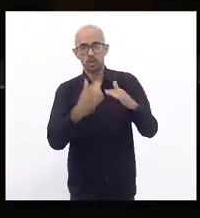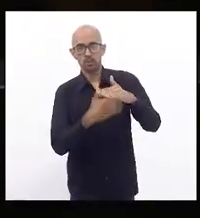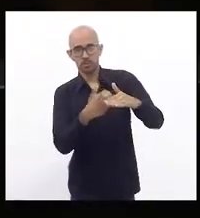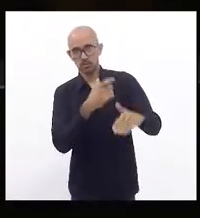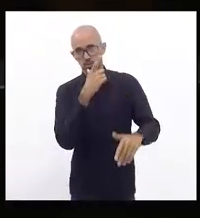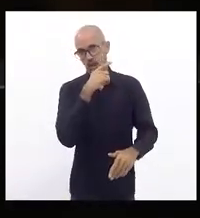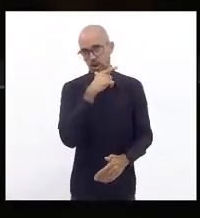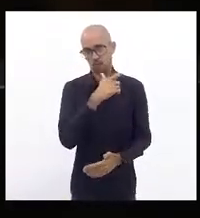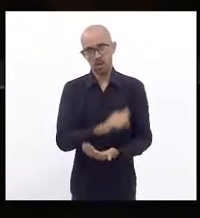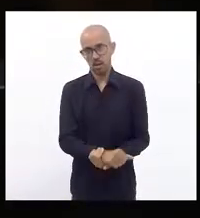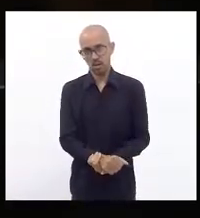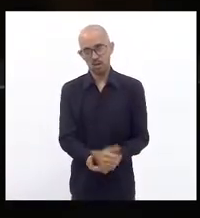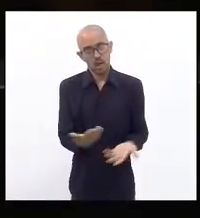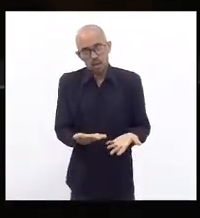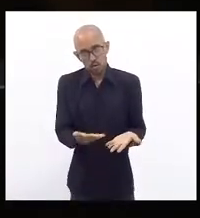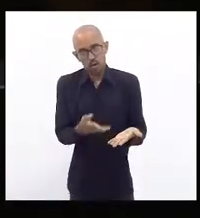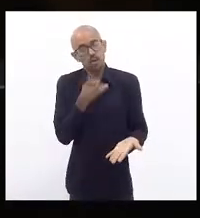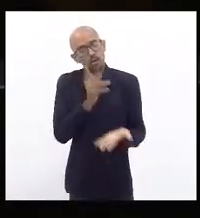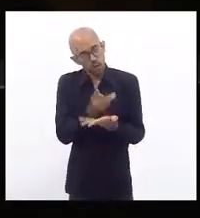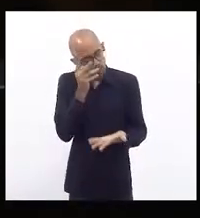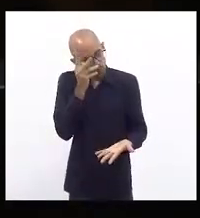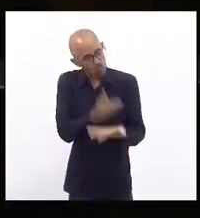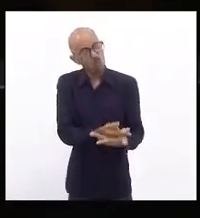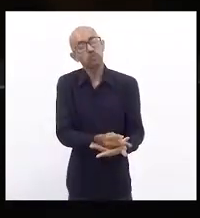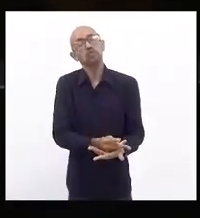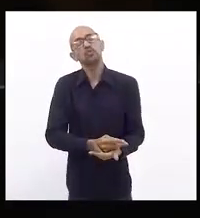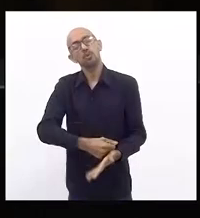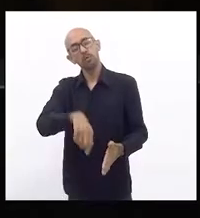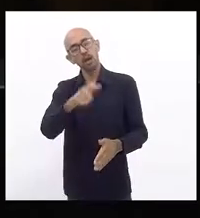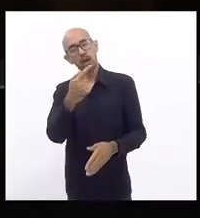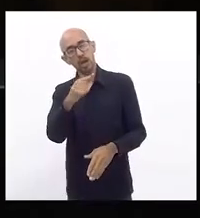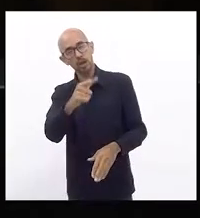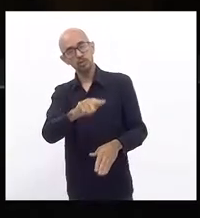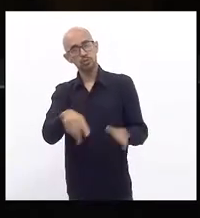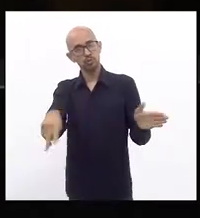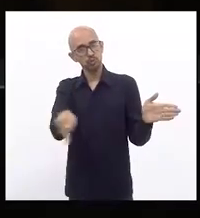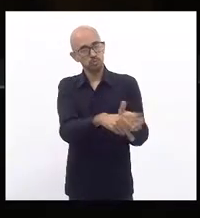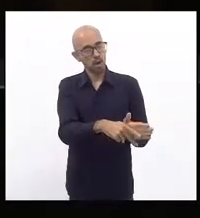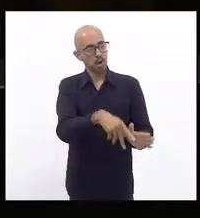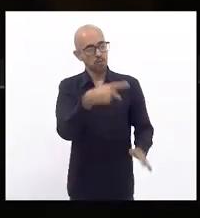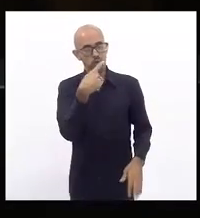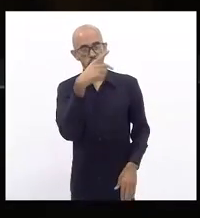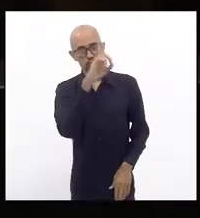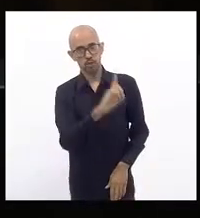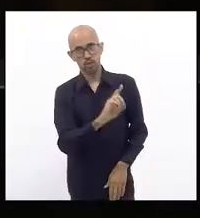agora incansáveis na luta pela garantia dos direitos de vocês.